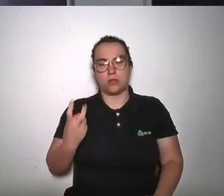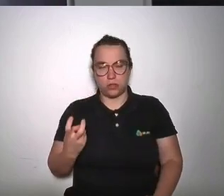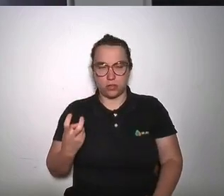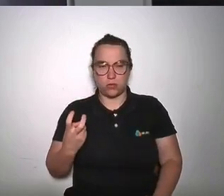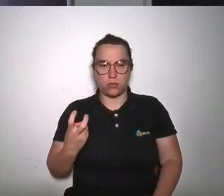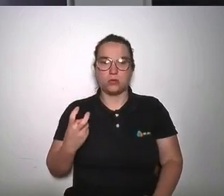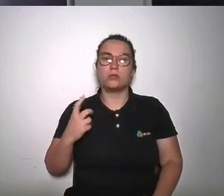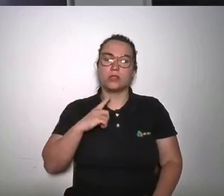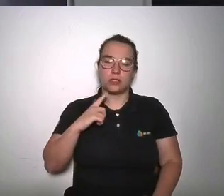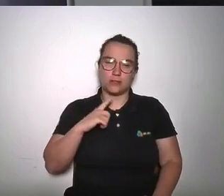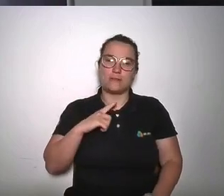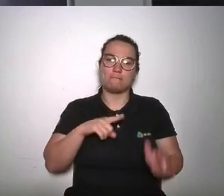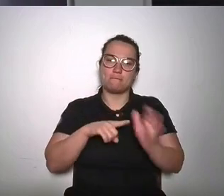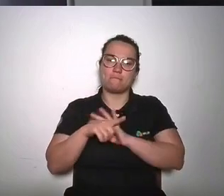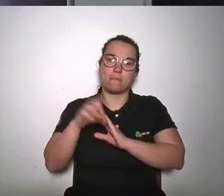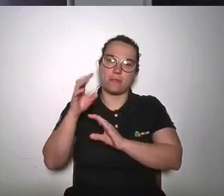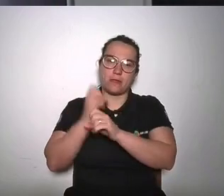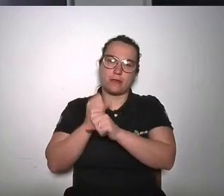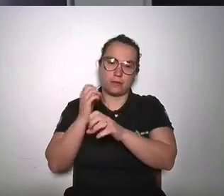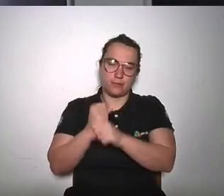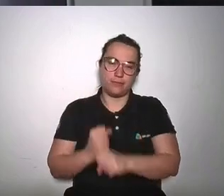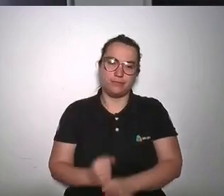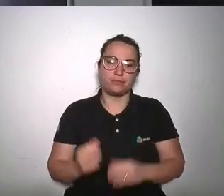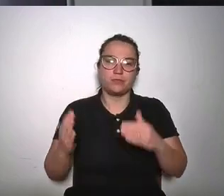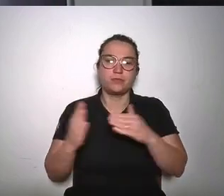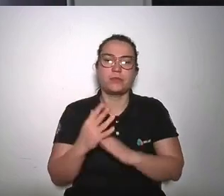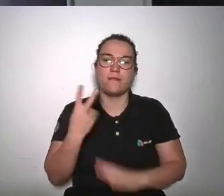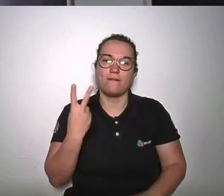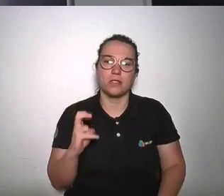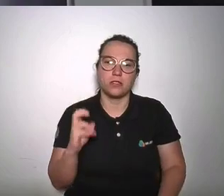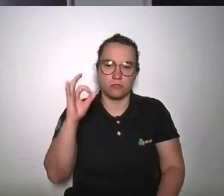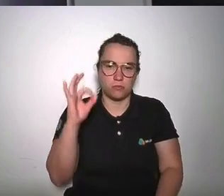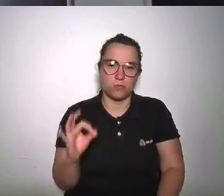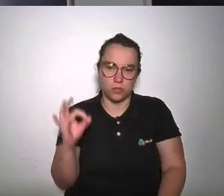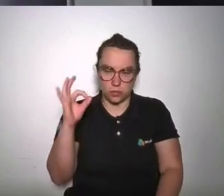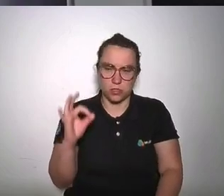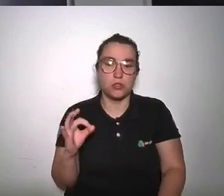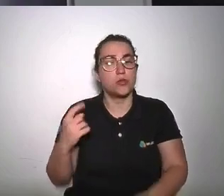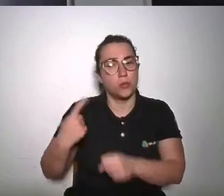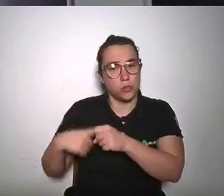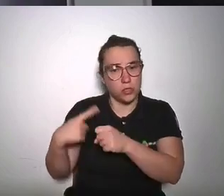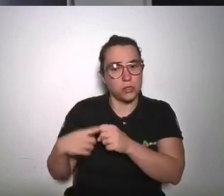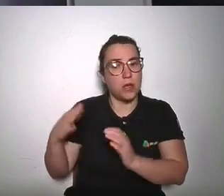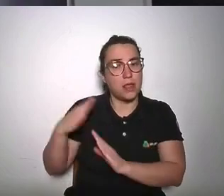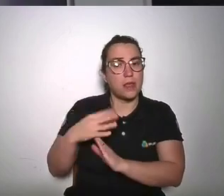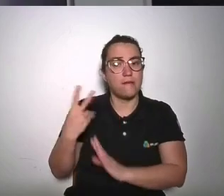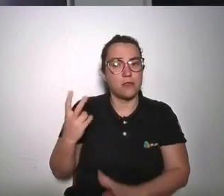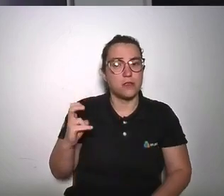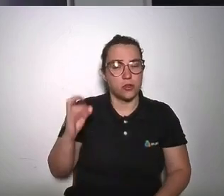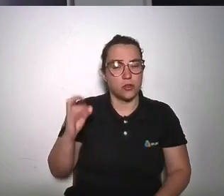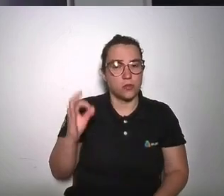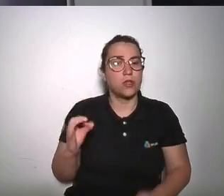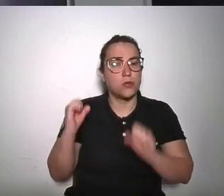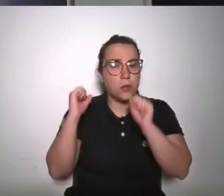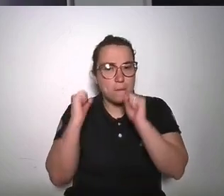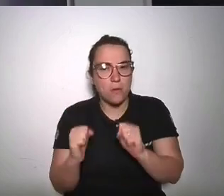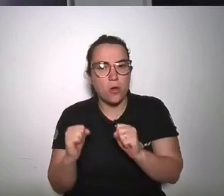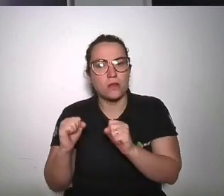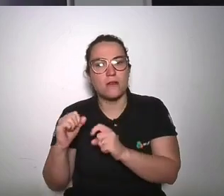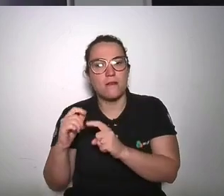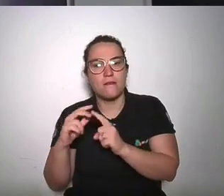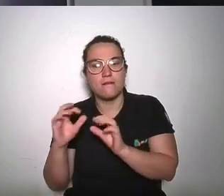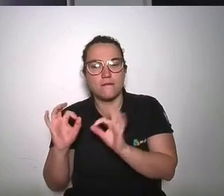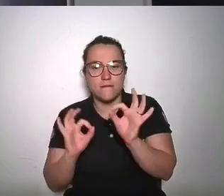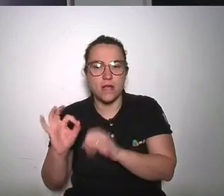gere a contabilidade pública. Até 25%. Então, o município terá até 25% para que possa fazer uma boa